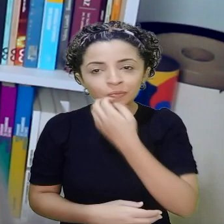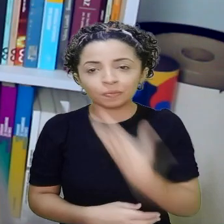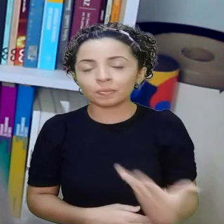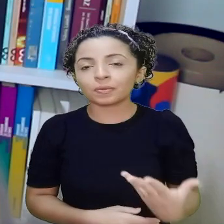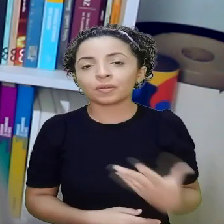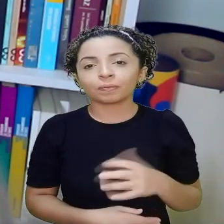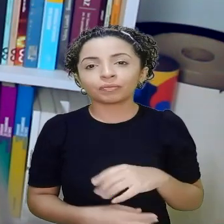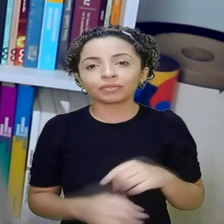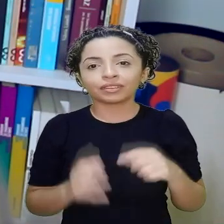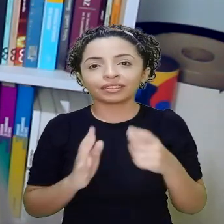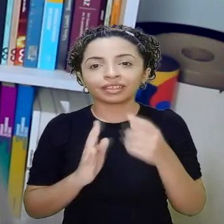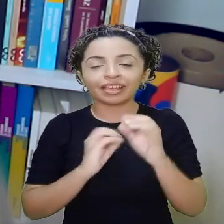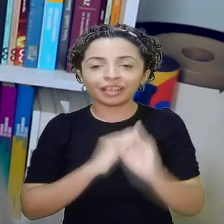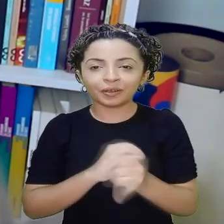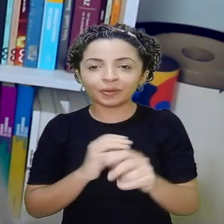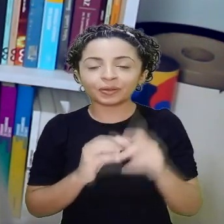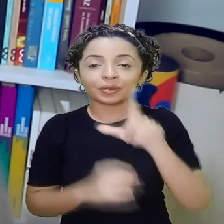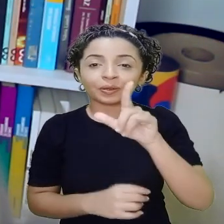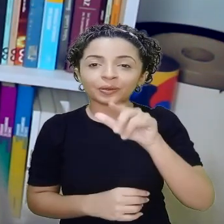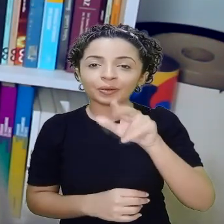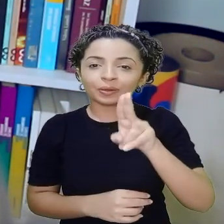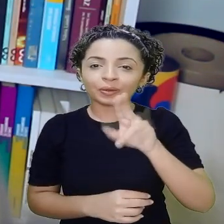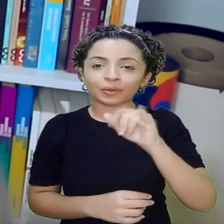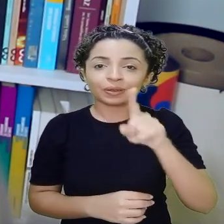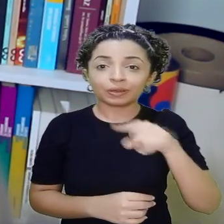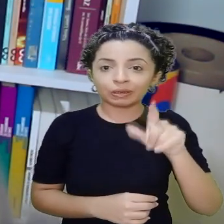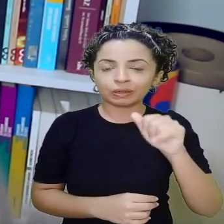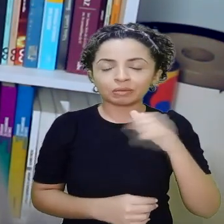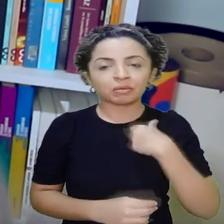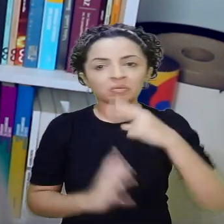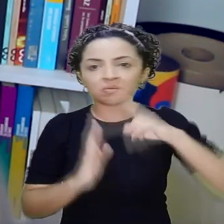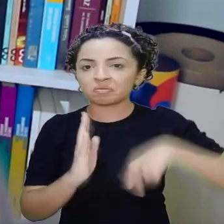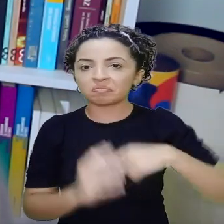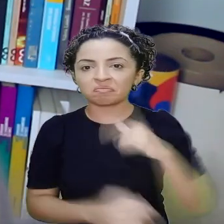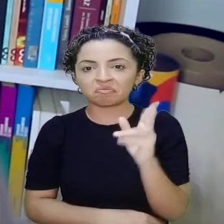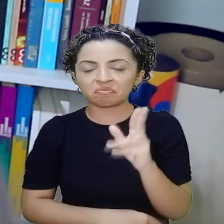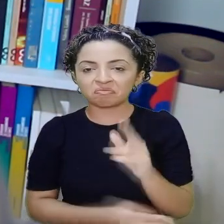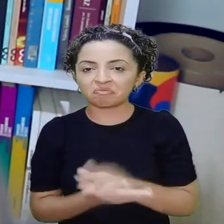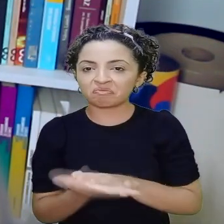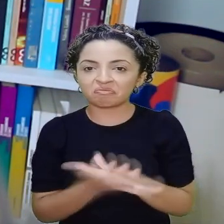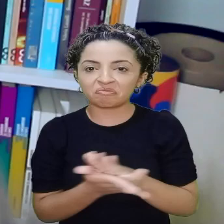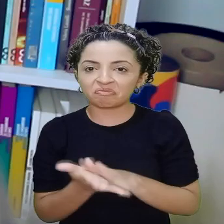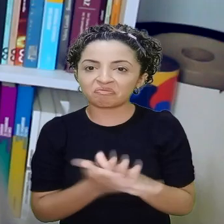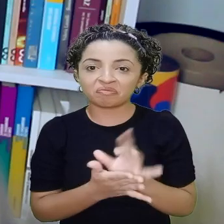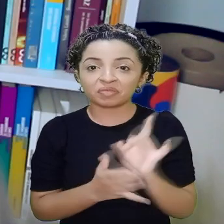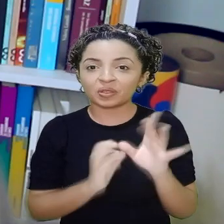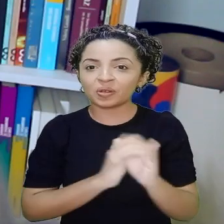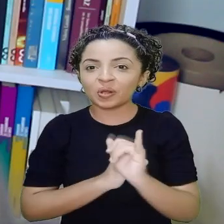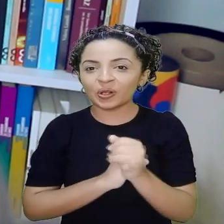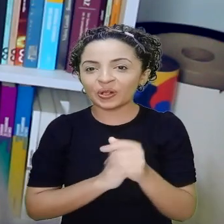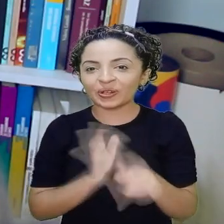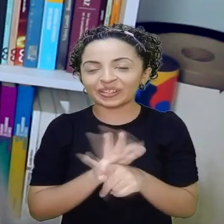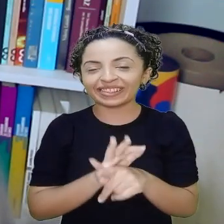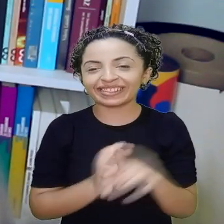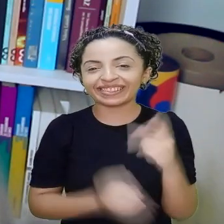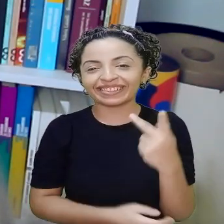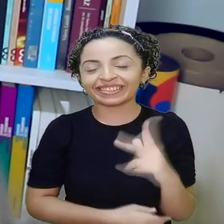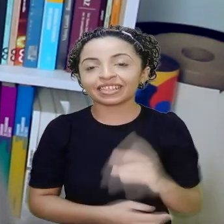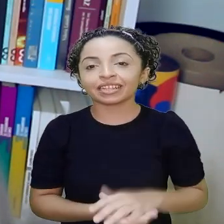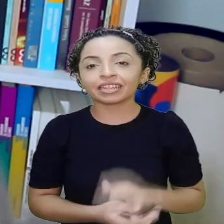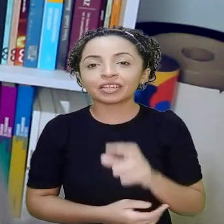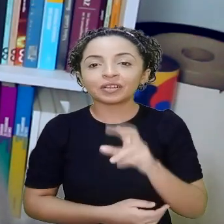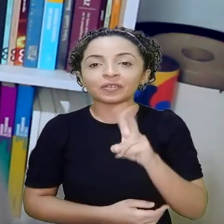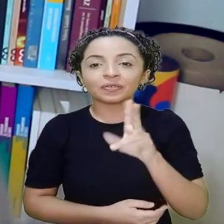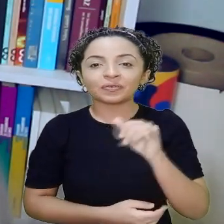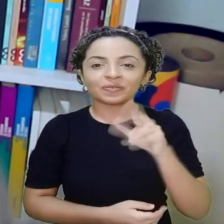uma mensagem que ele botou, e há um conflito interessante, um arremate final nesse conto também da Luísa Geisler, que eu